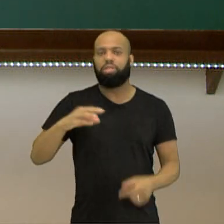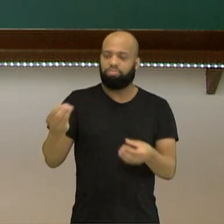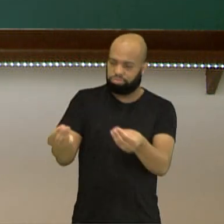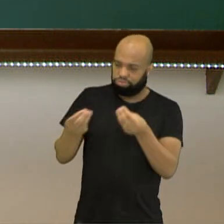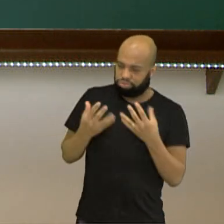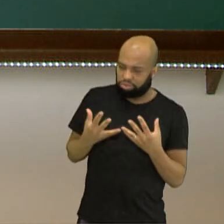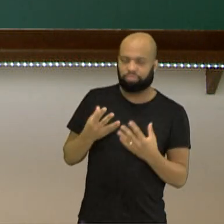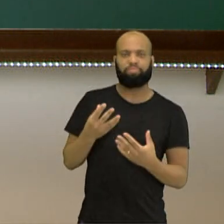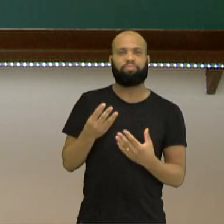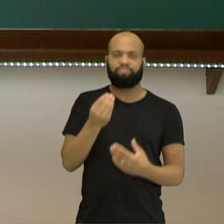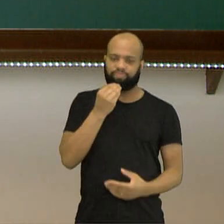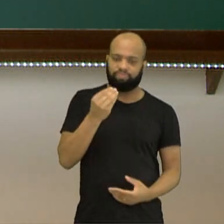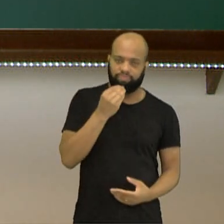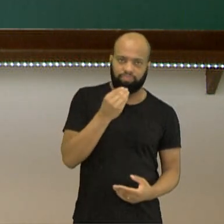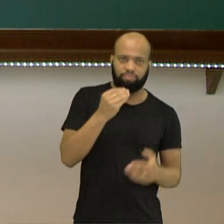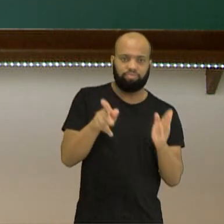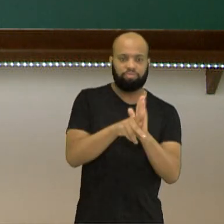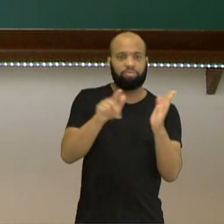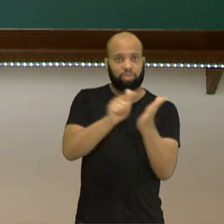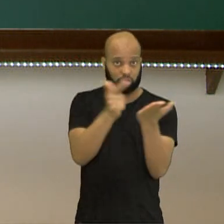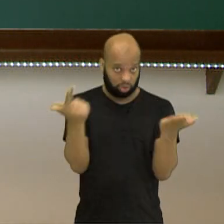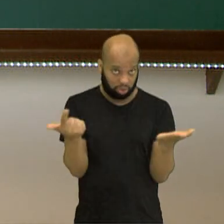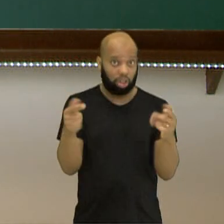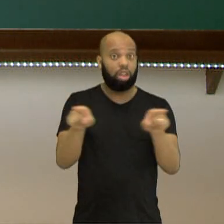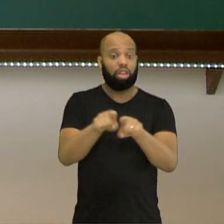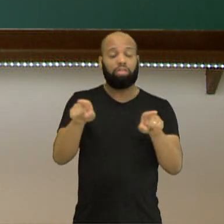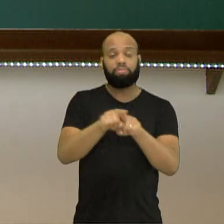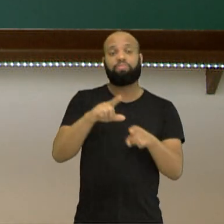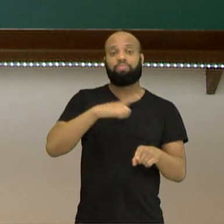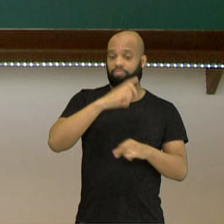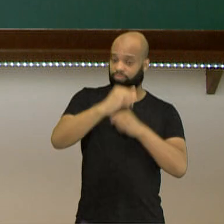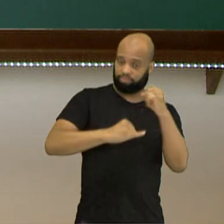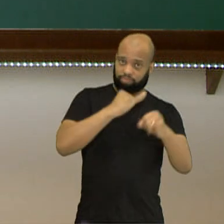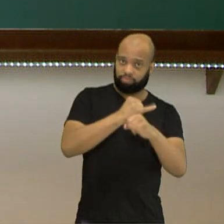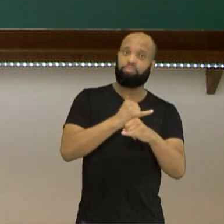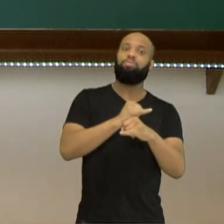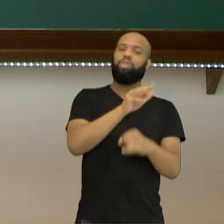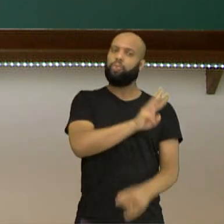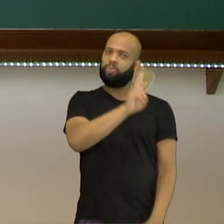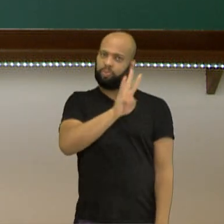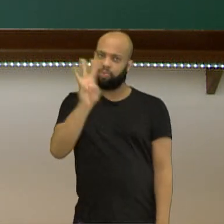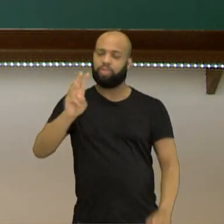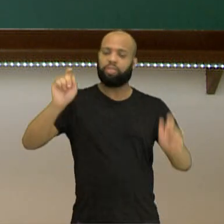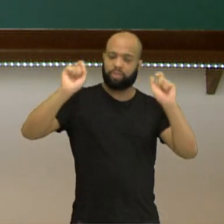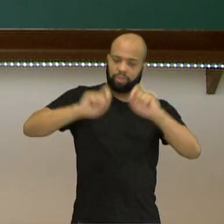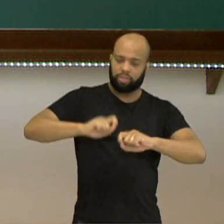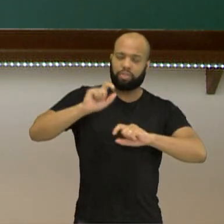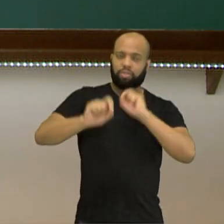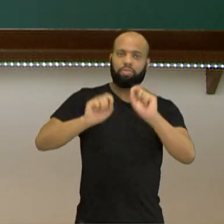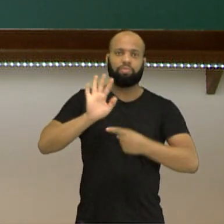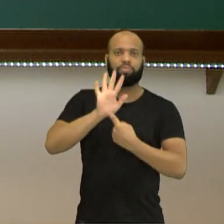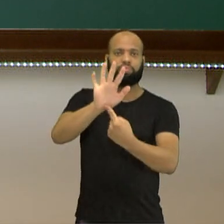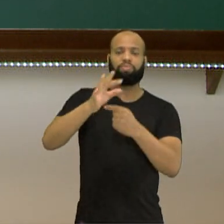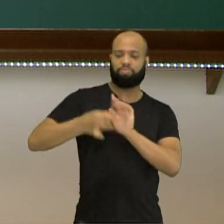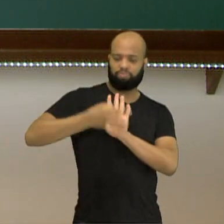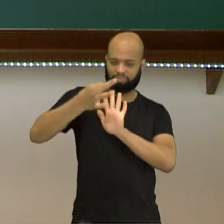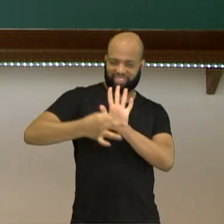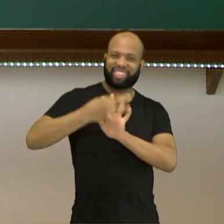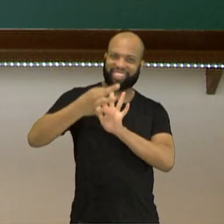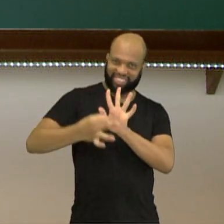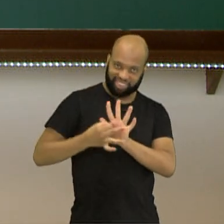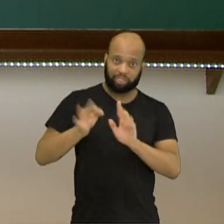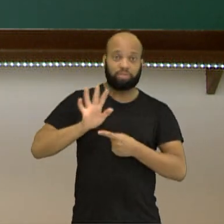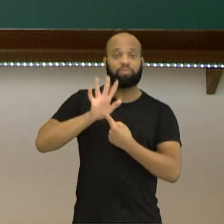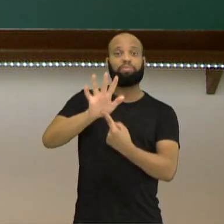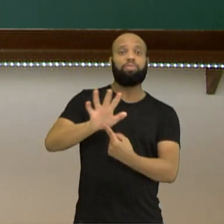ofertado, nos é oferecido nesses jornais, nessas páginas de revistas, para que a gente possa mostrar a nossa opinião,